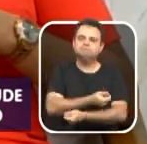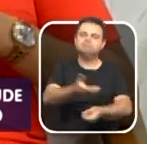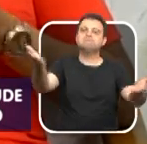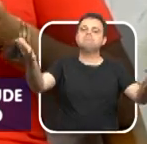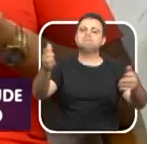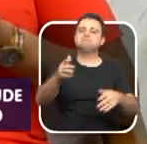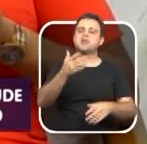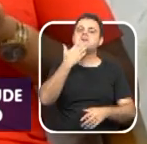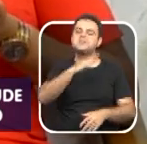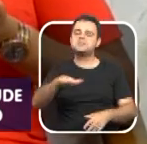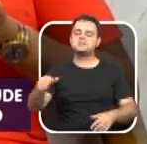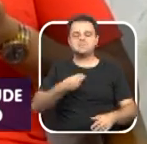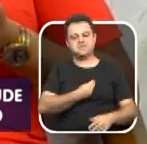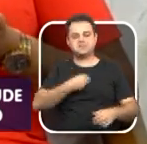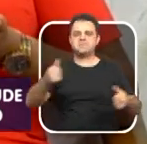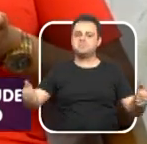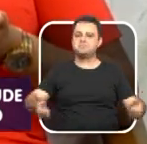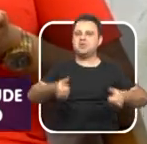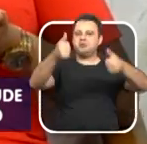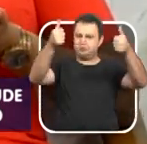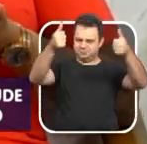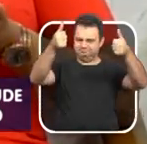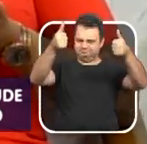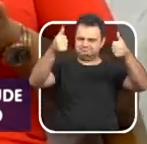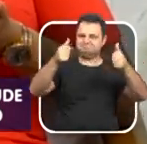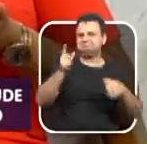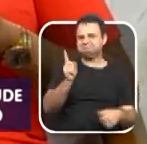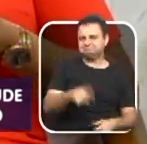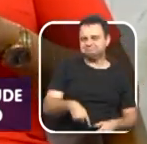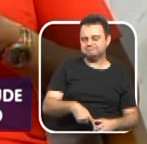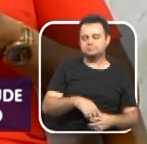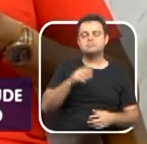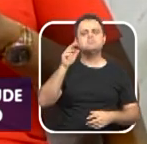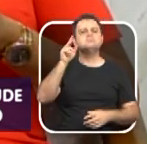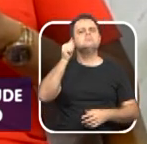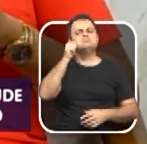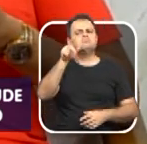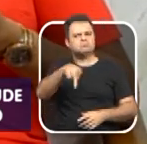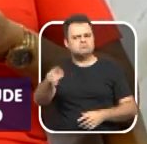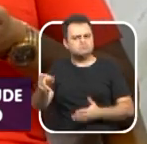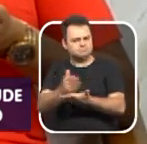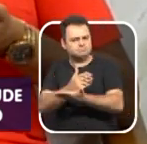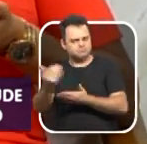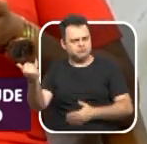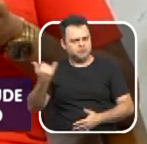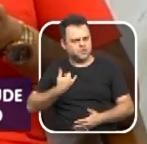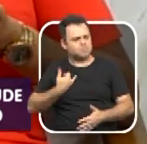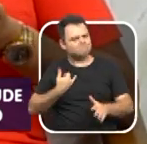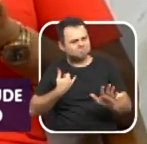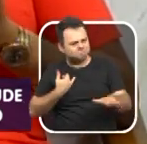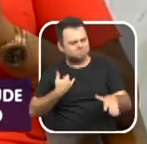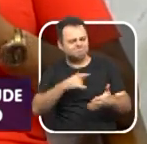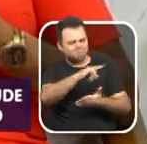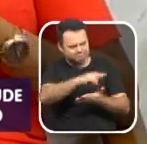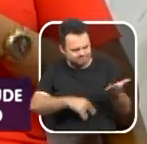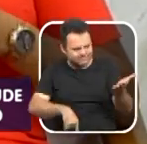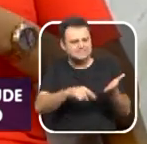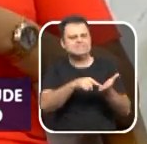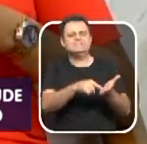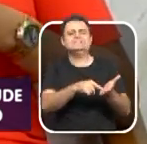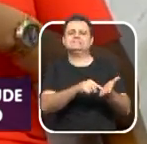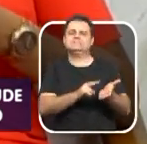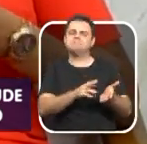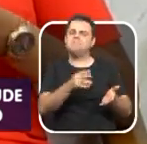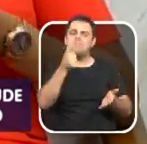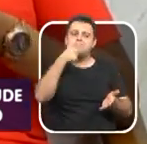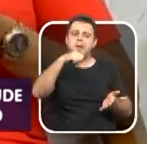olha, a gente faz a guia. Às vezes o pai e a mãe não têm condição de levar a criança, às vezes demora a consulta. E eu